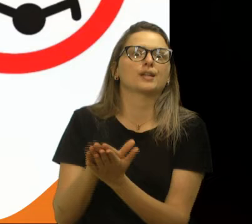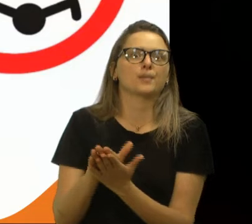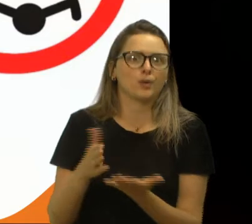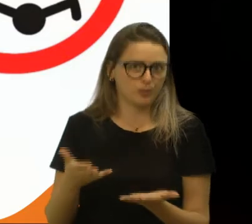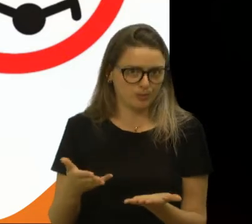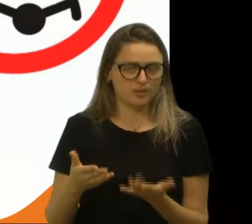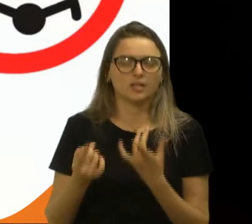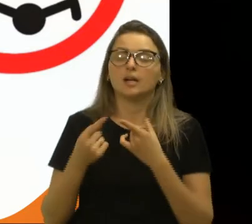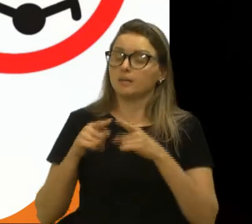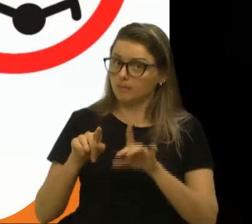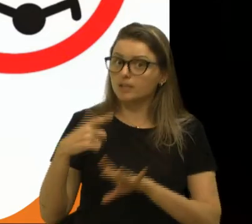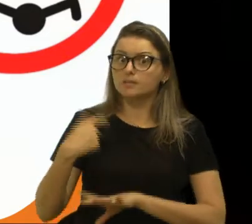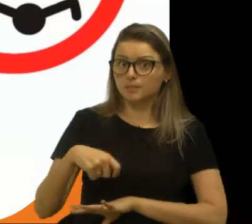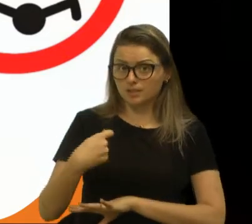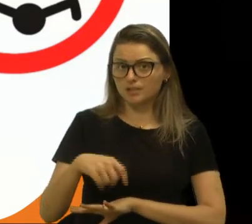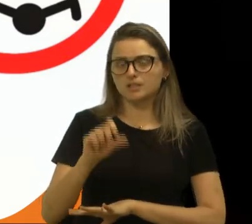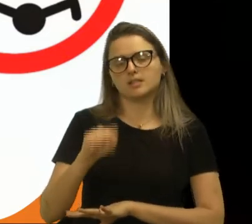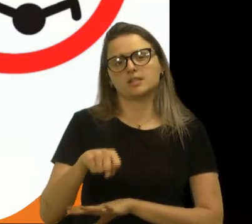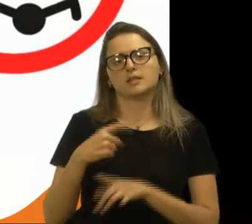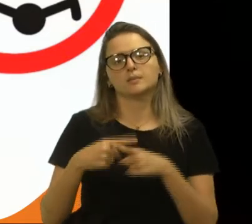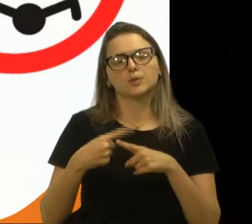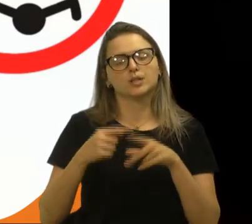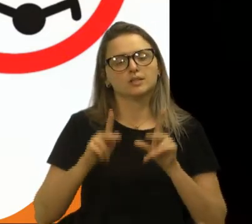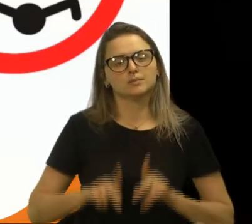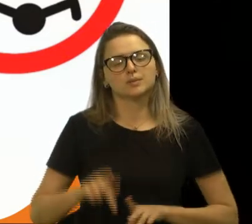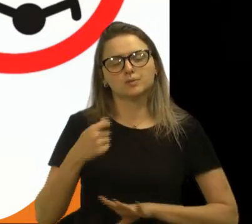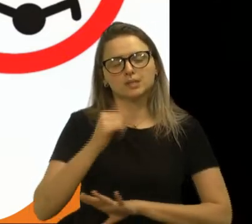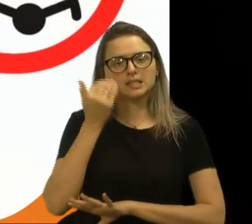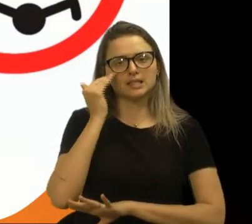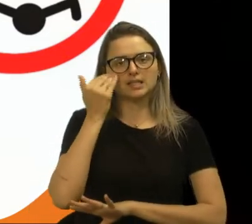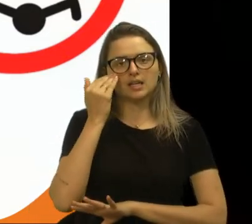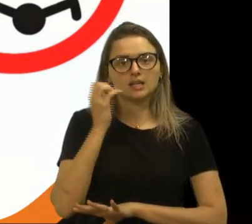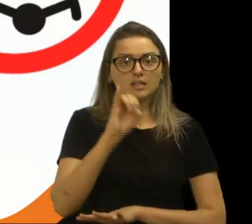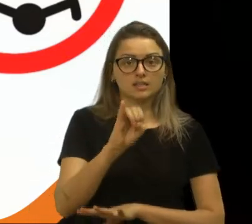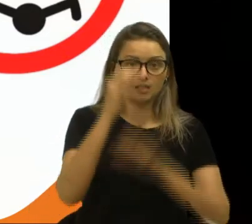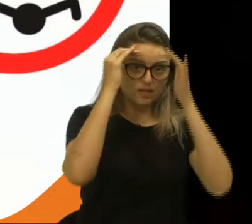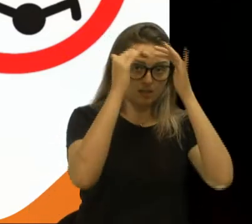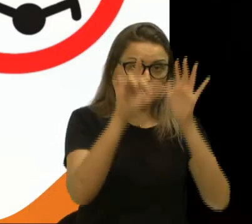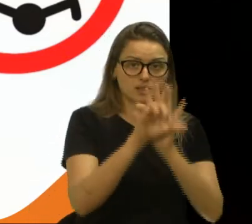é necessário que as pessoas compreendam que, se cumprir a lei, não tem multa.